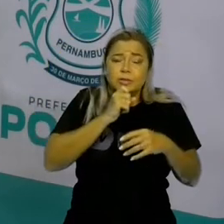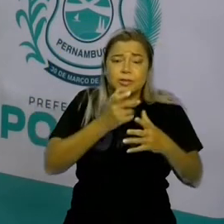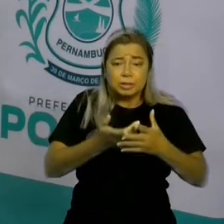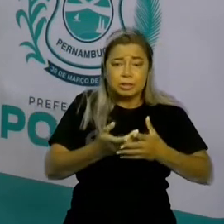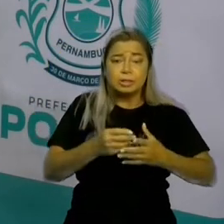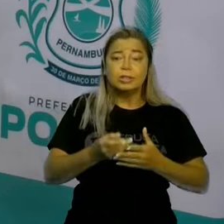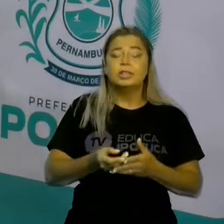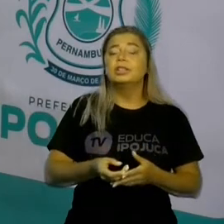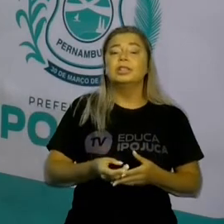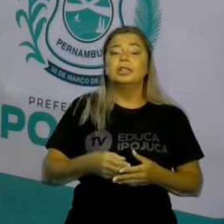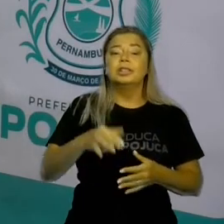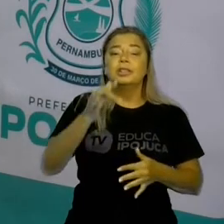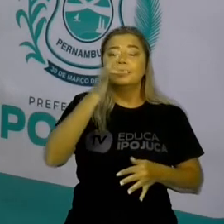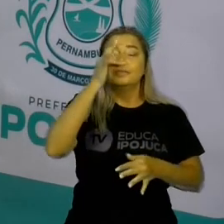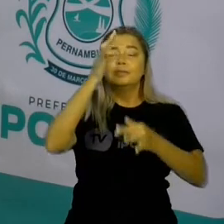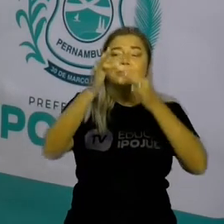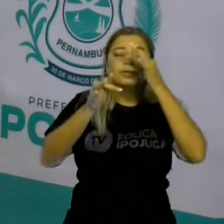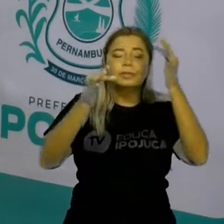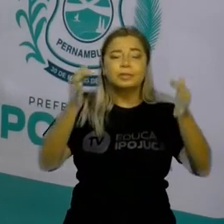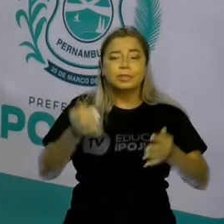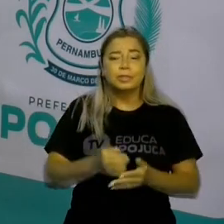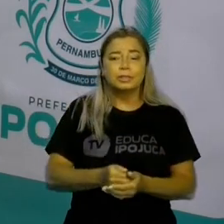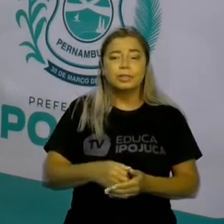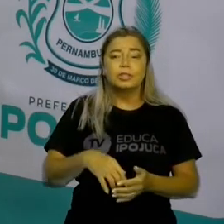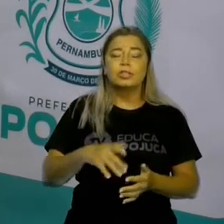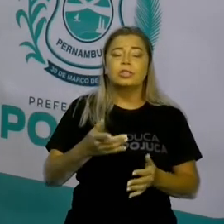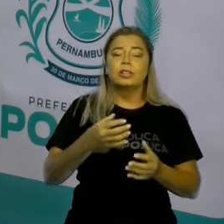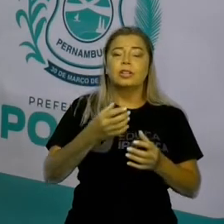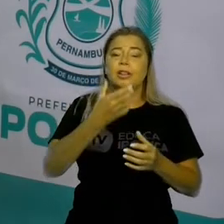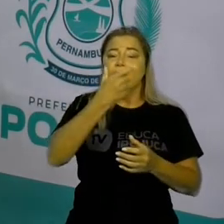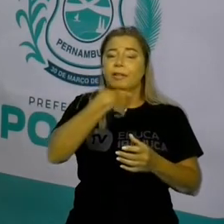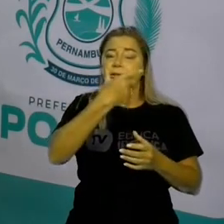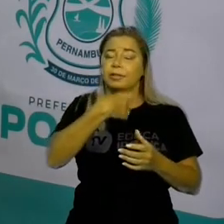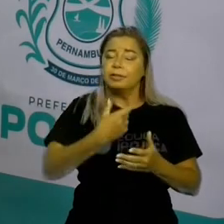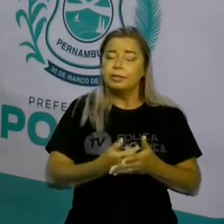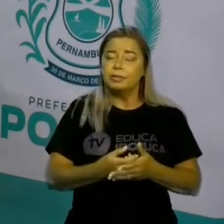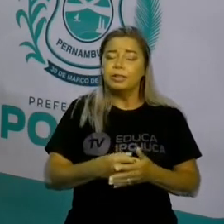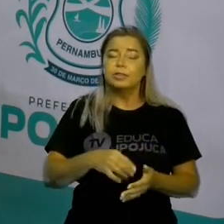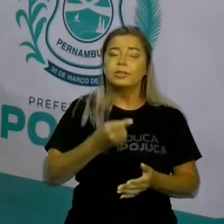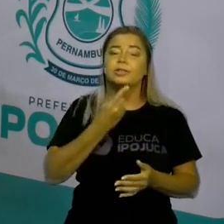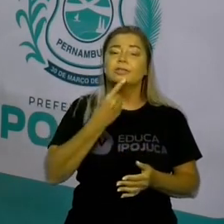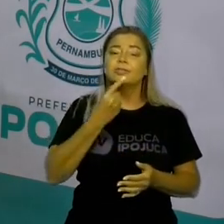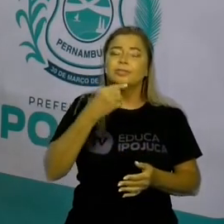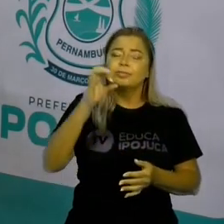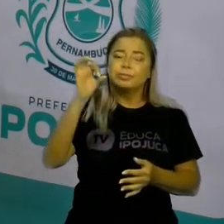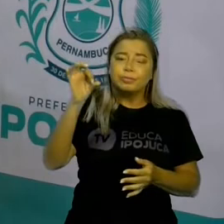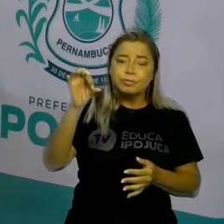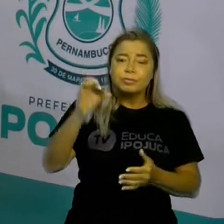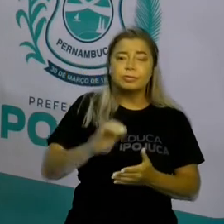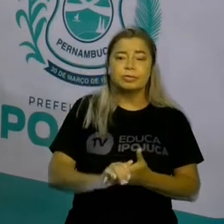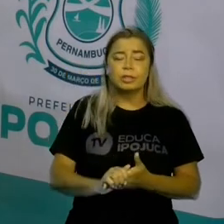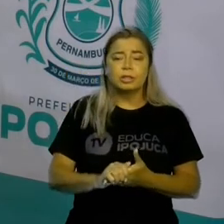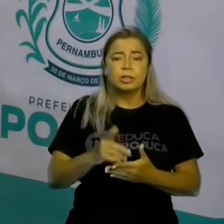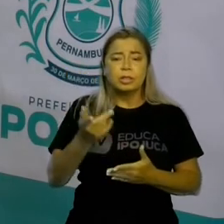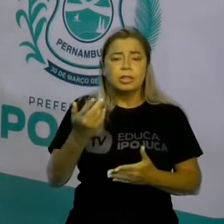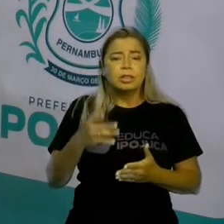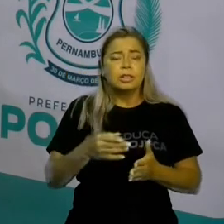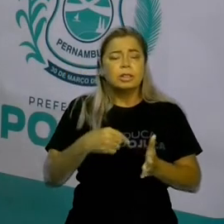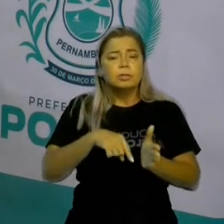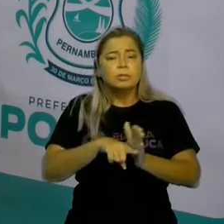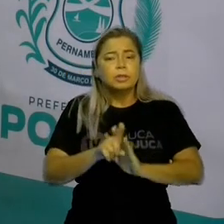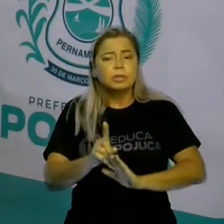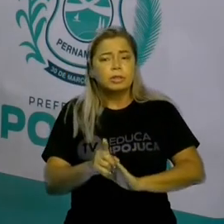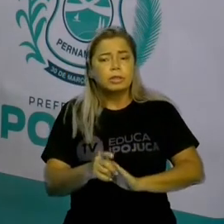Então, na última aula, eu perguntei a vocês quantos quilogramas de fruta ele colheu no total. E